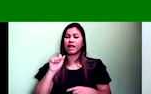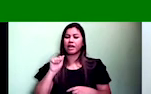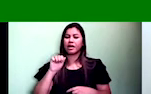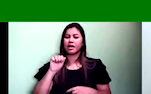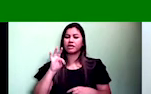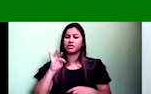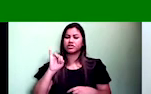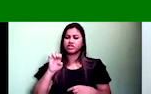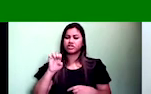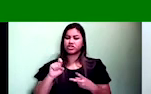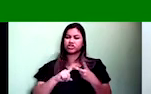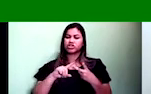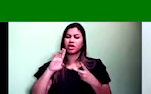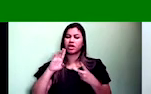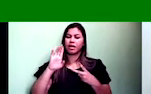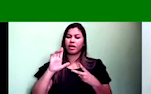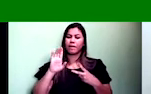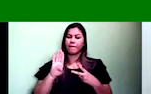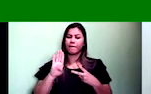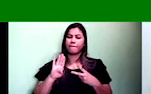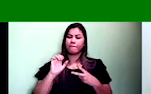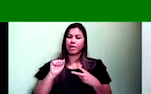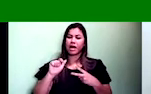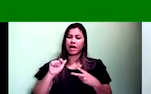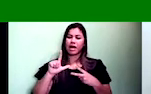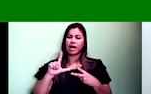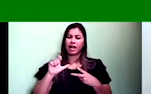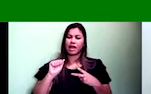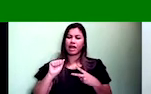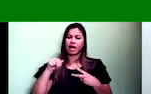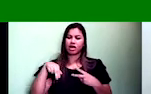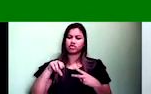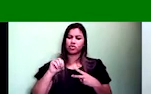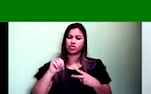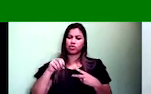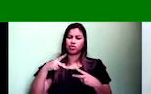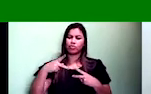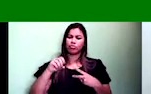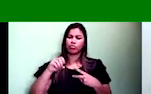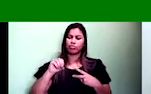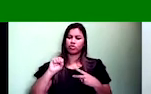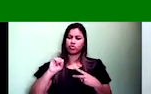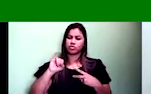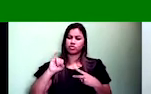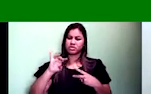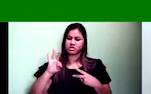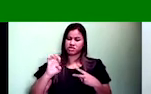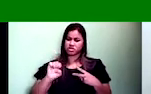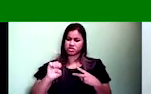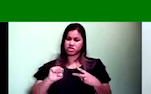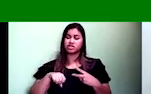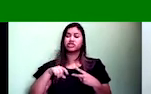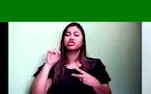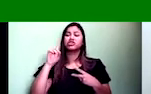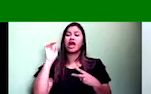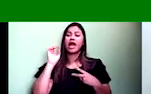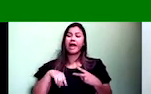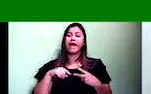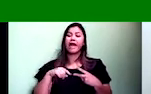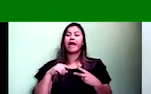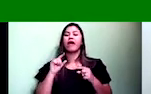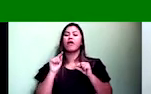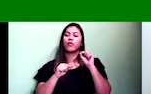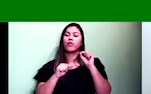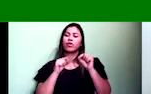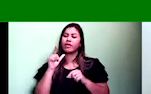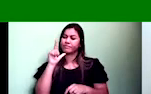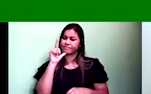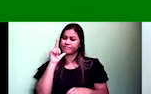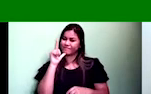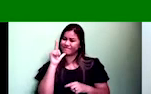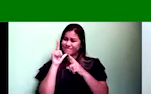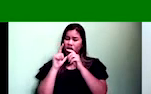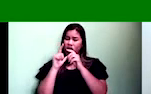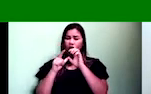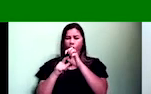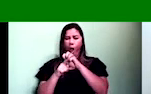a sintomas de escarificação, coceira, alta irritabilidade e incomoda